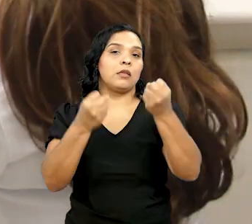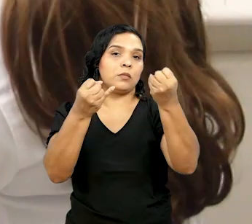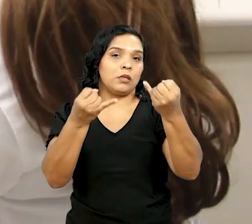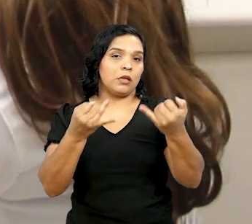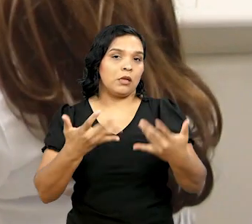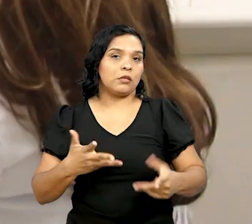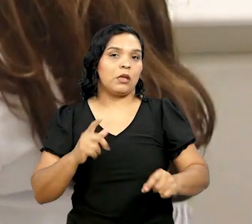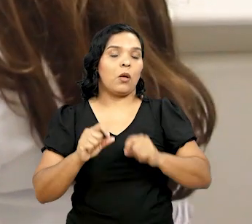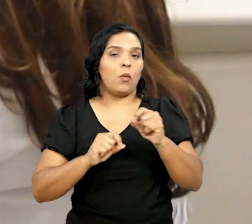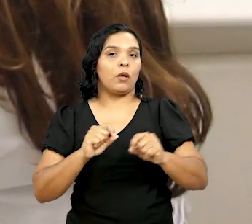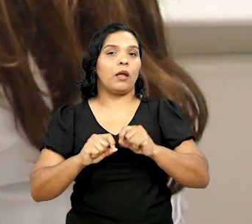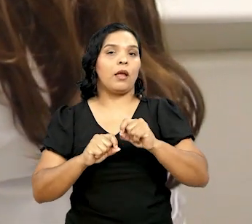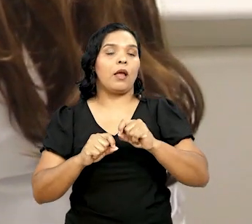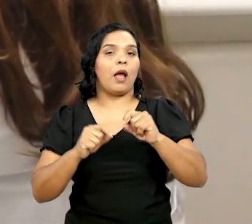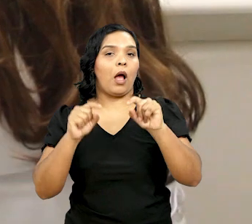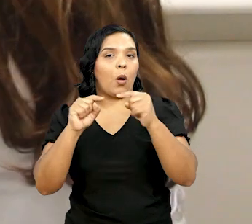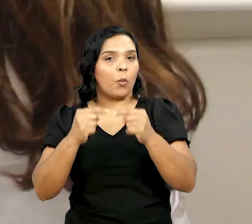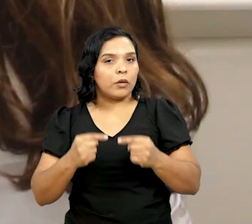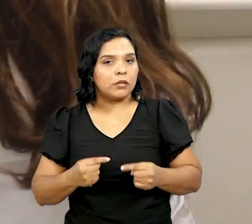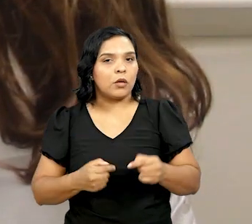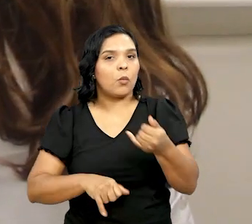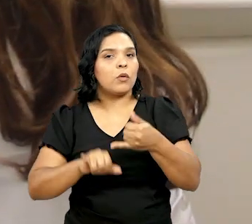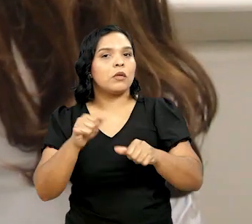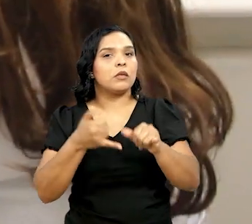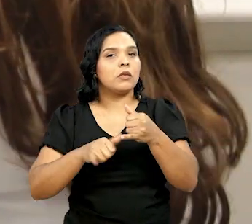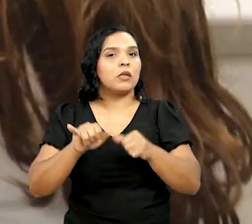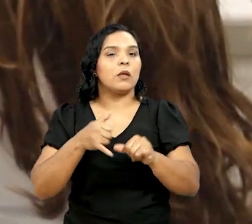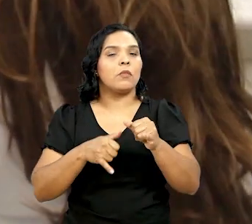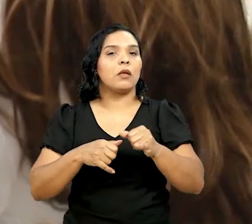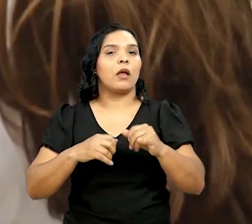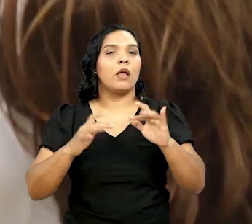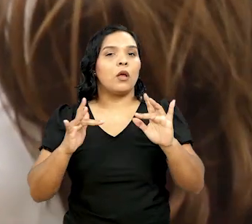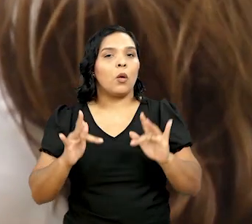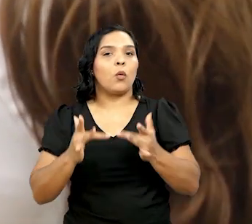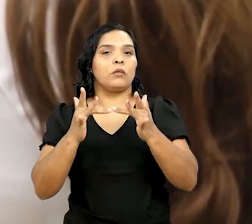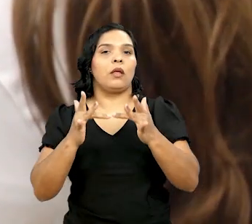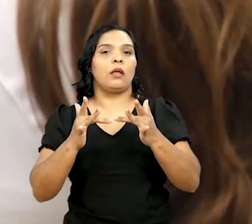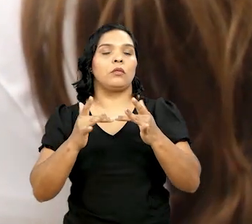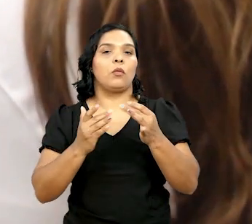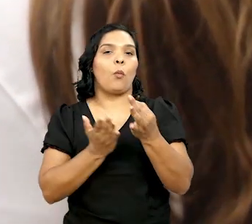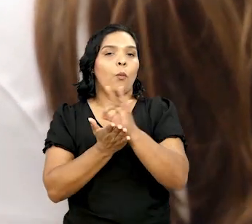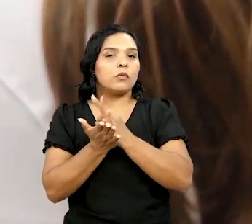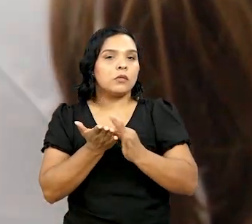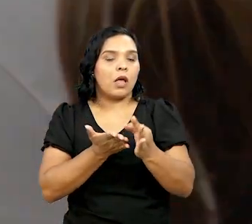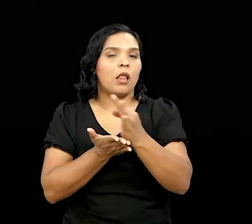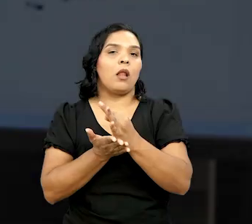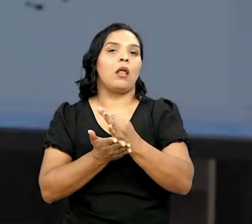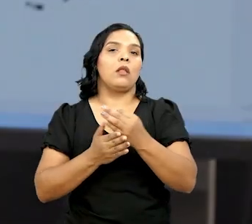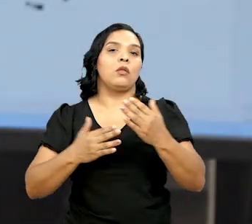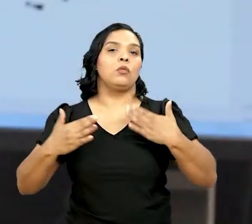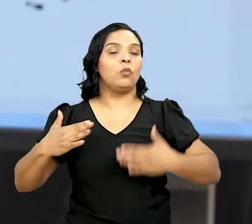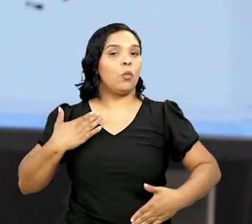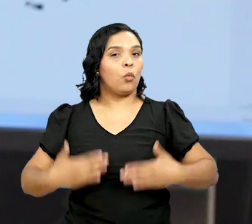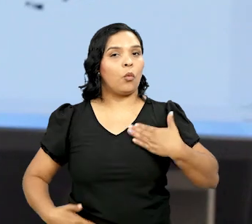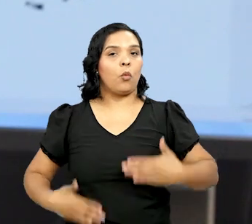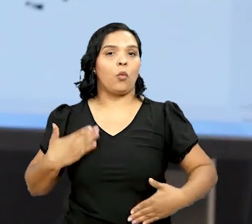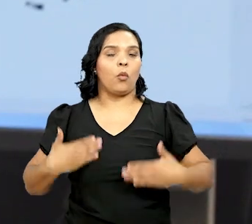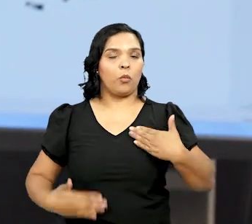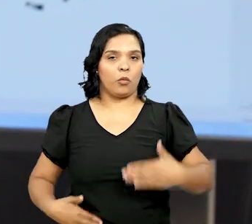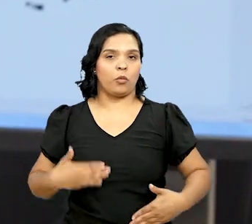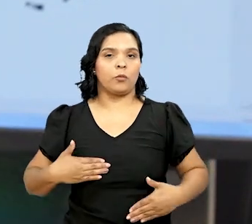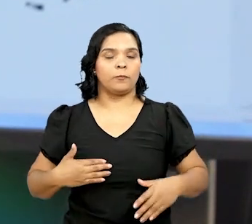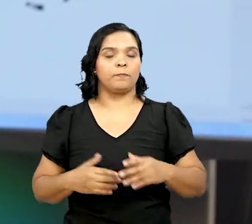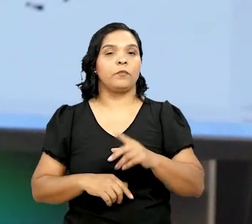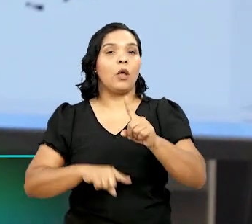pesquisadores, a explicação está no efeito que essa combinação química provoca em contato com as células do corpo. A água oxigenada é